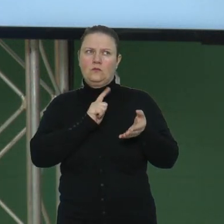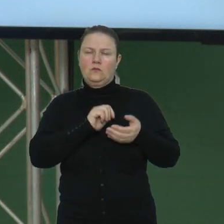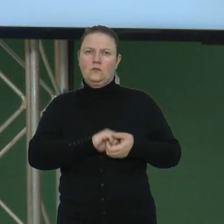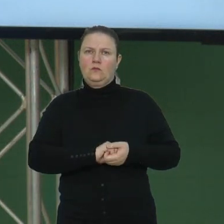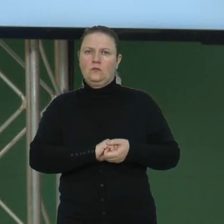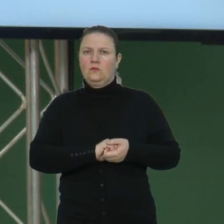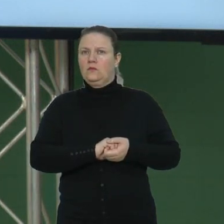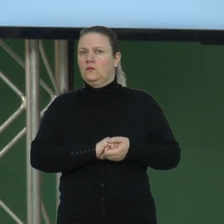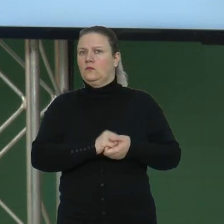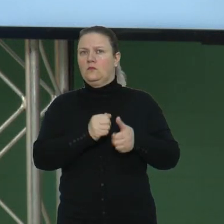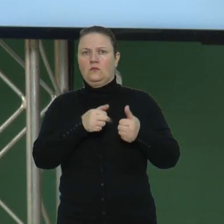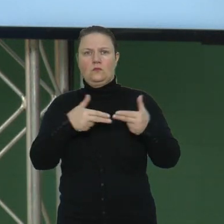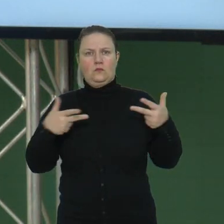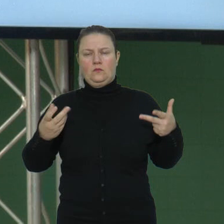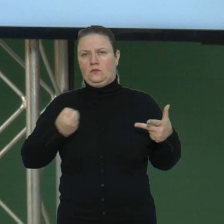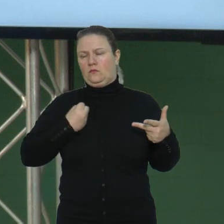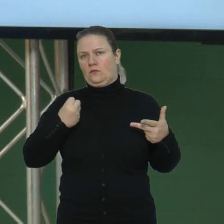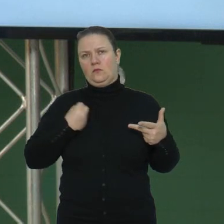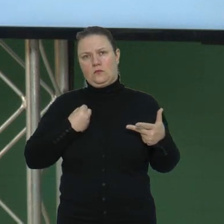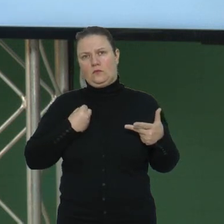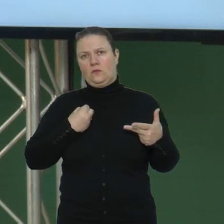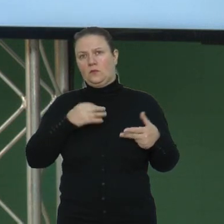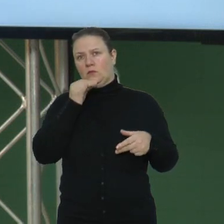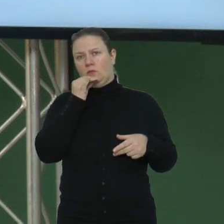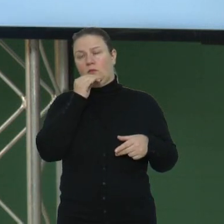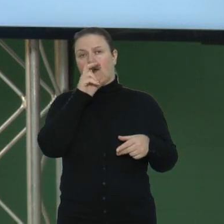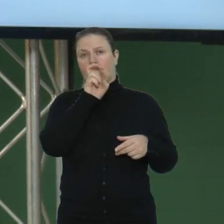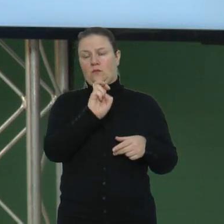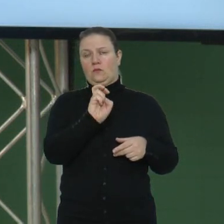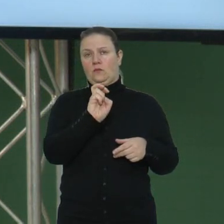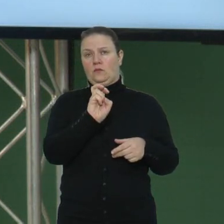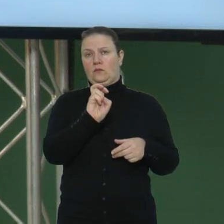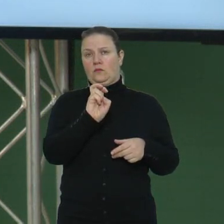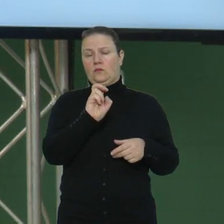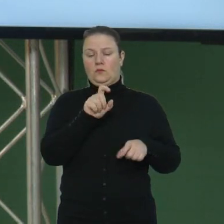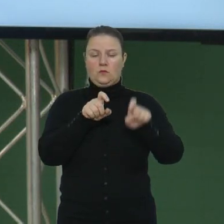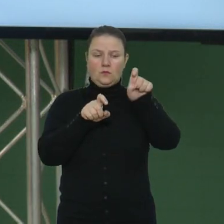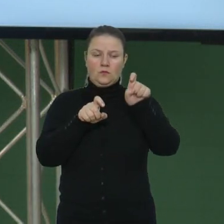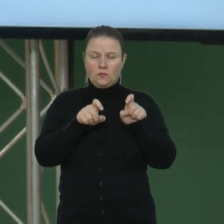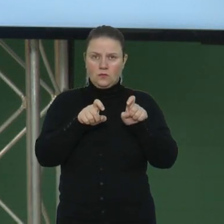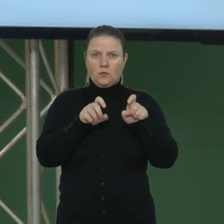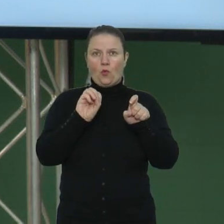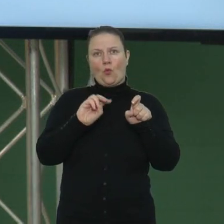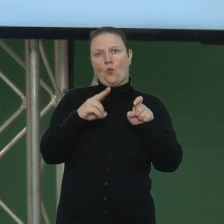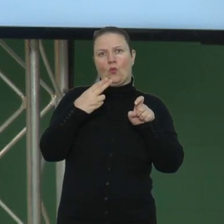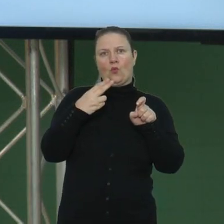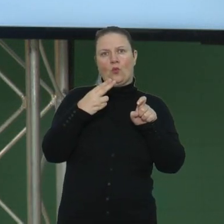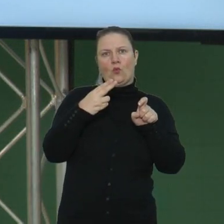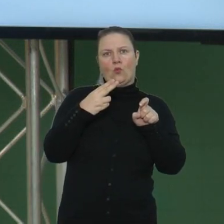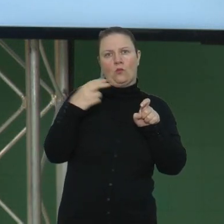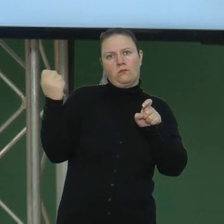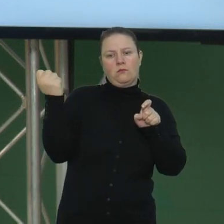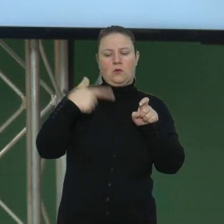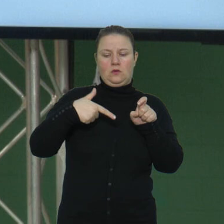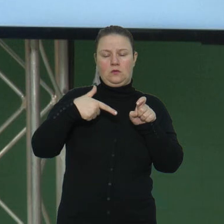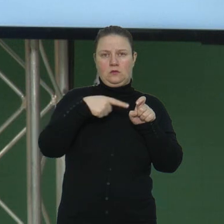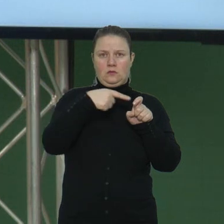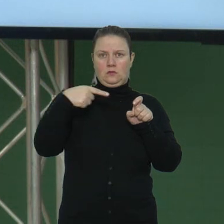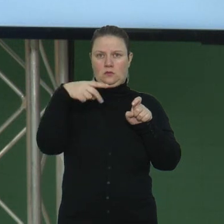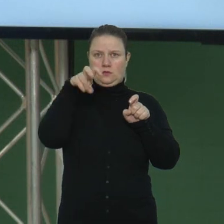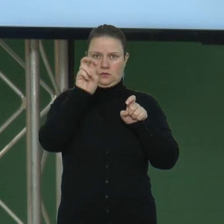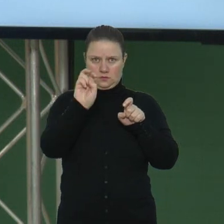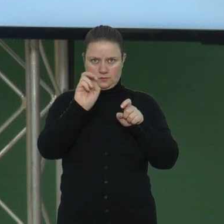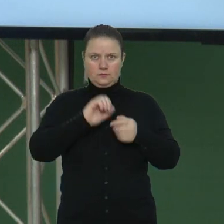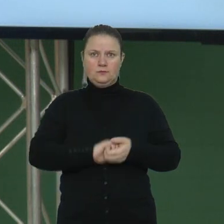que algo, do que um número, no caso ali é o 5, eu tenho aqui o quê? Que o x ele vai ser ou maior que menos 5, percebam